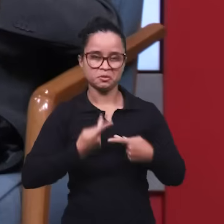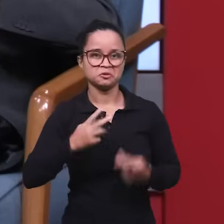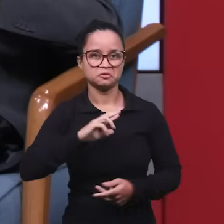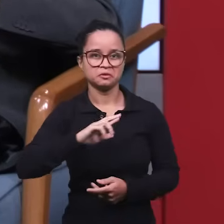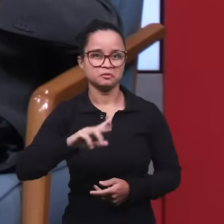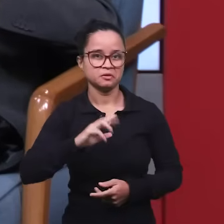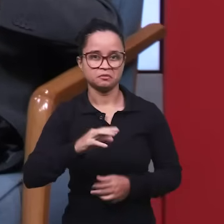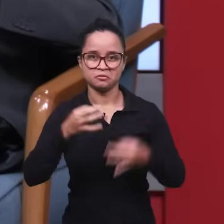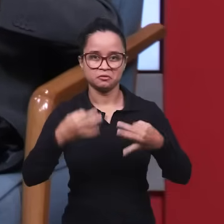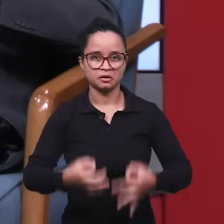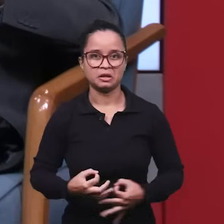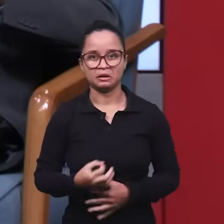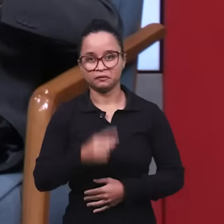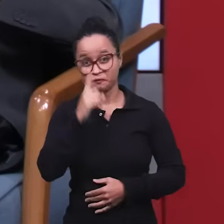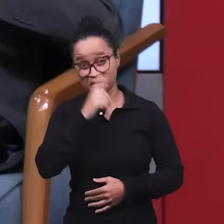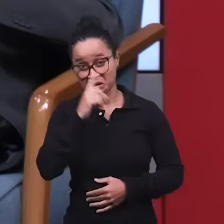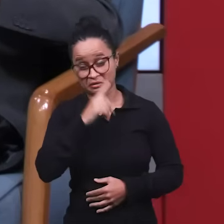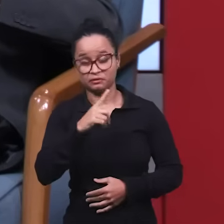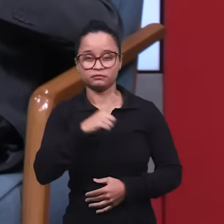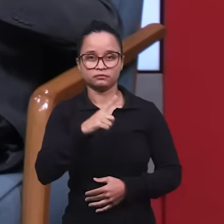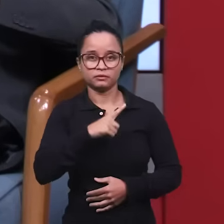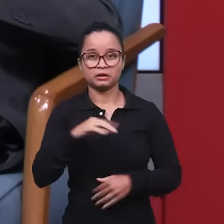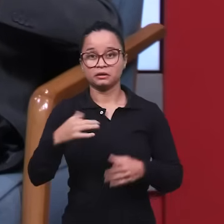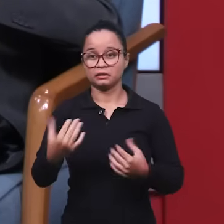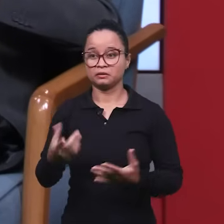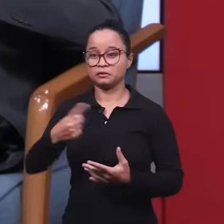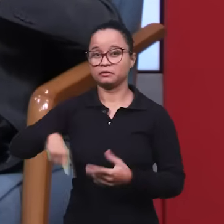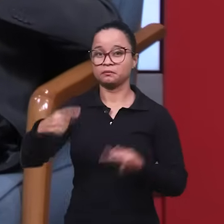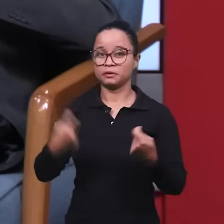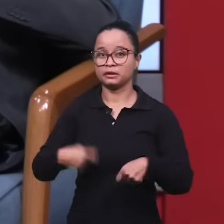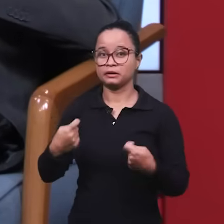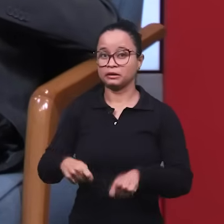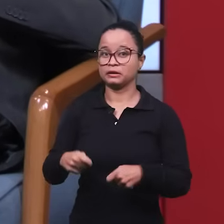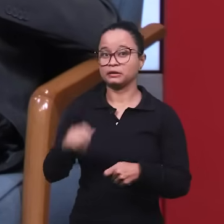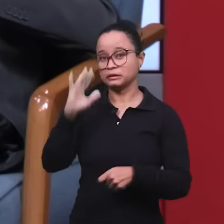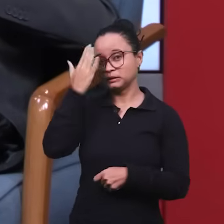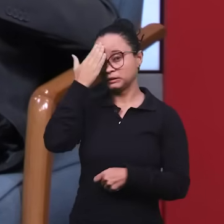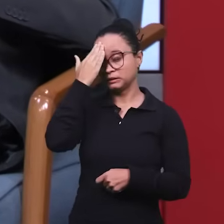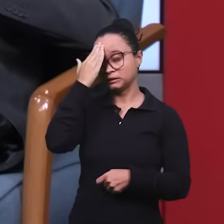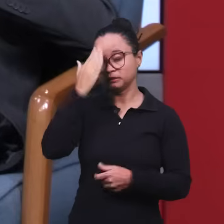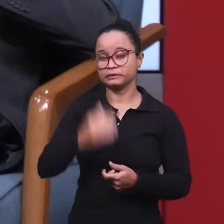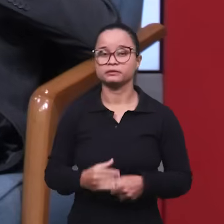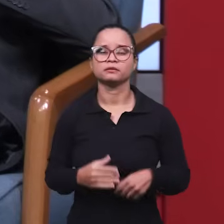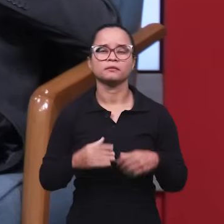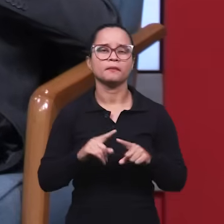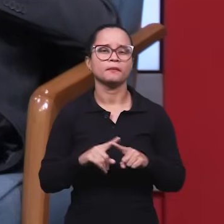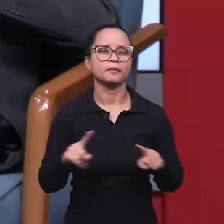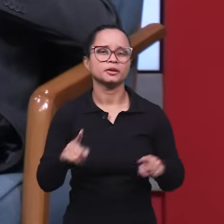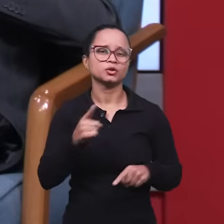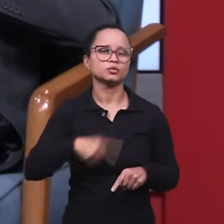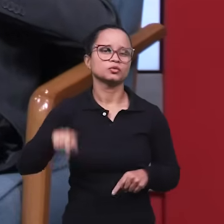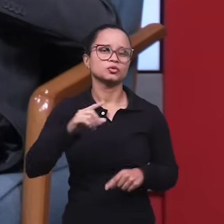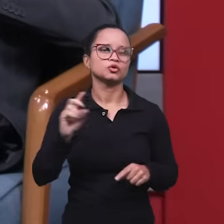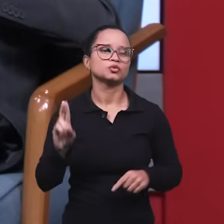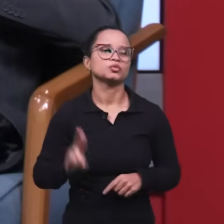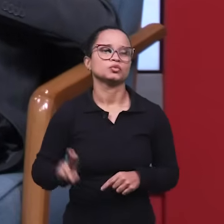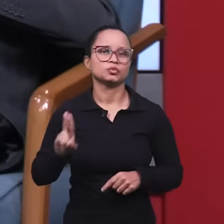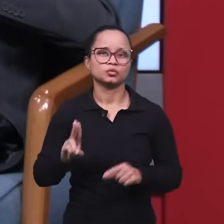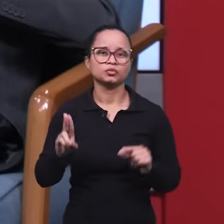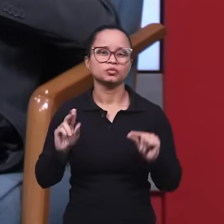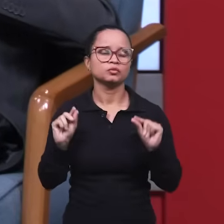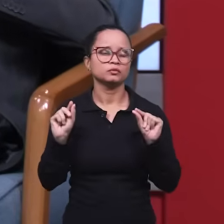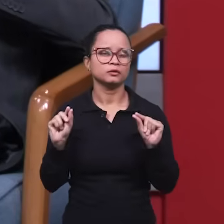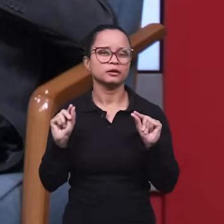homem não é perfeito, é imperfeito. Por isso, nós temos que discernir. Mas o que nós